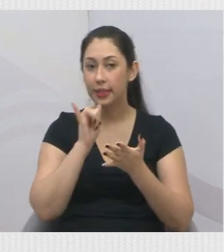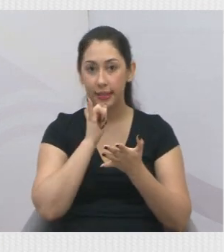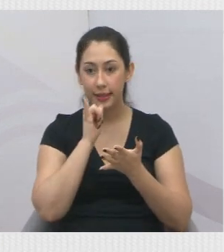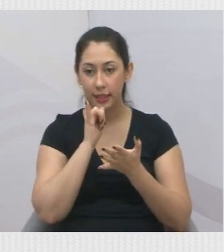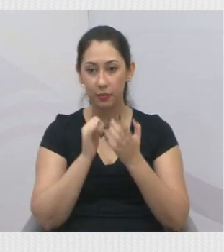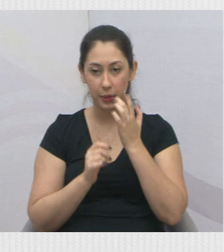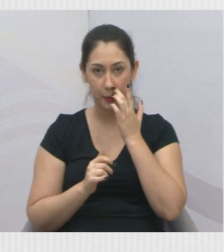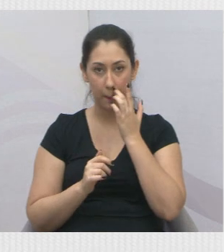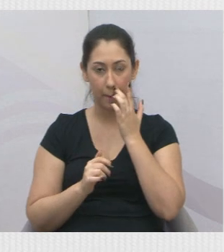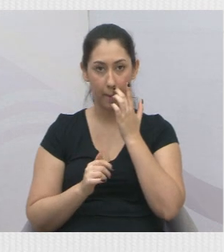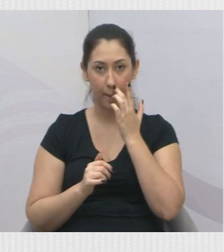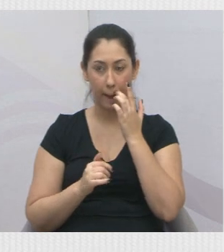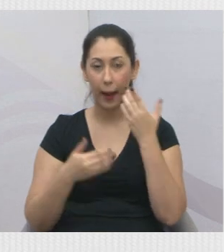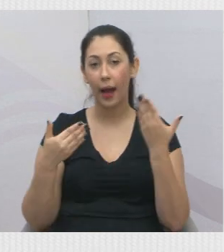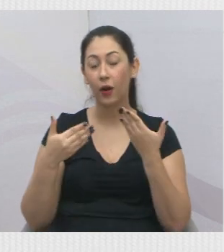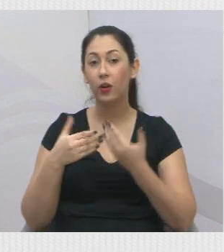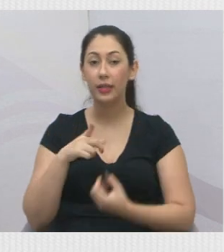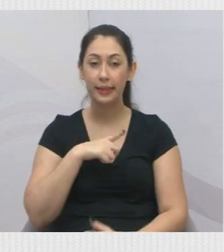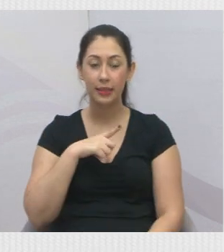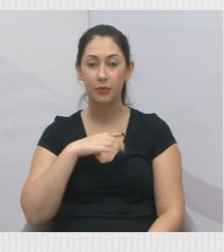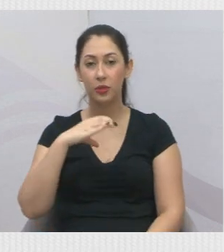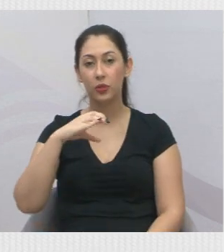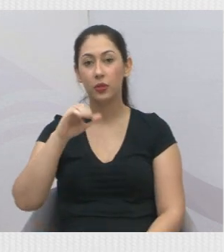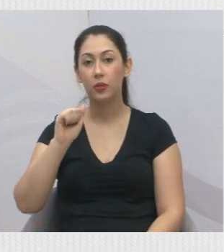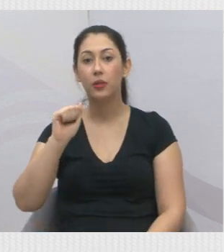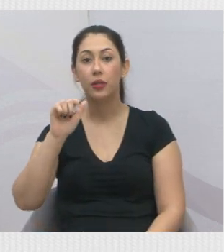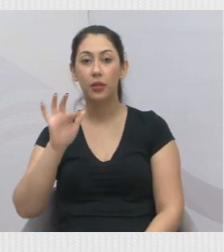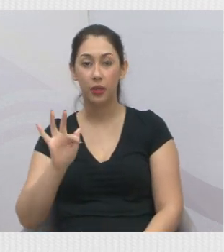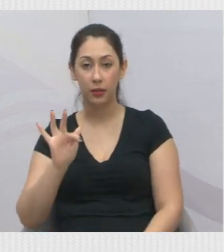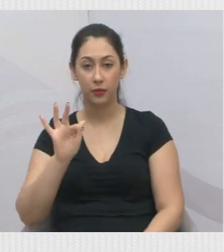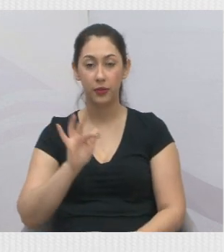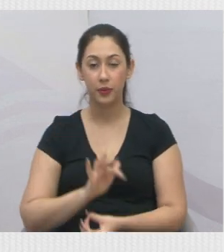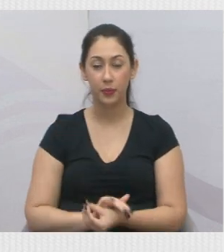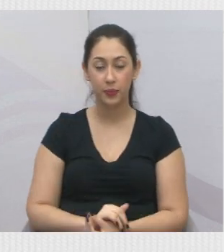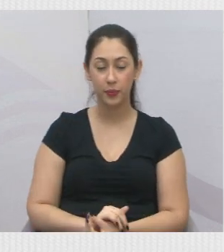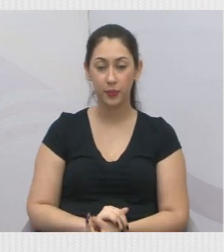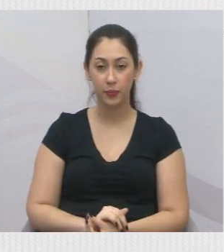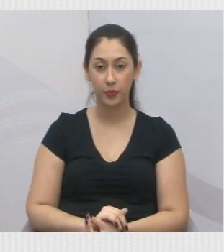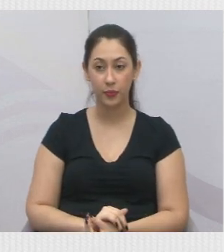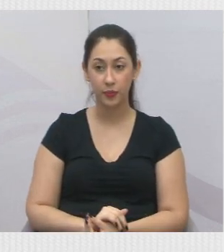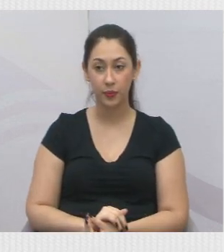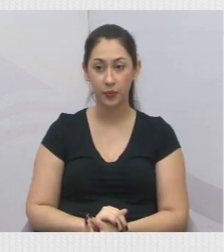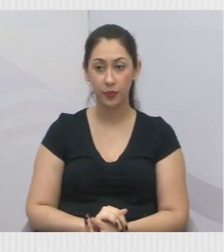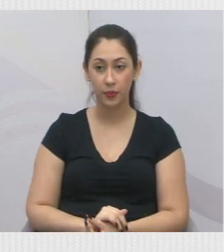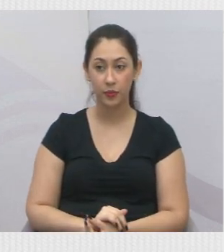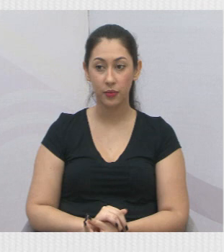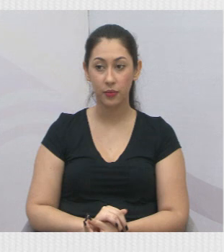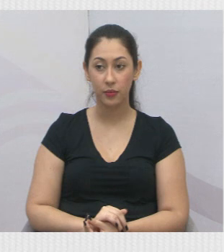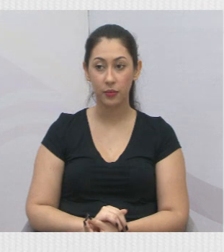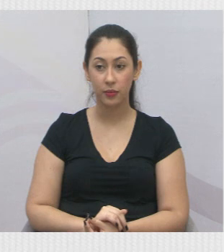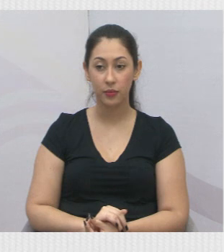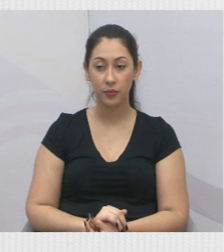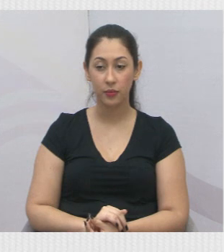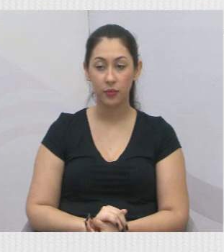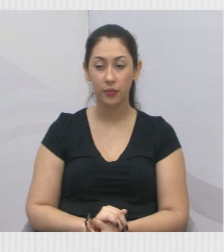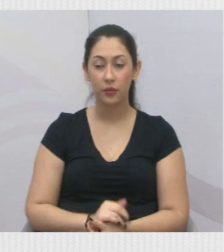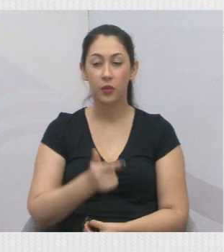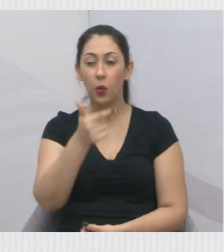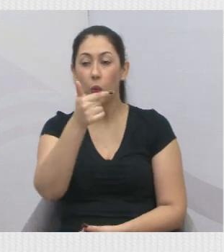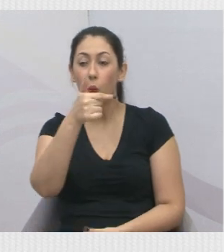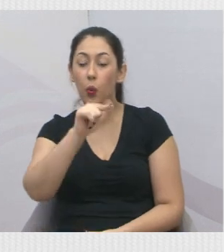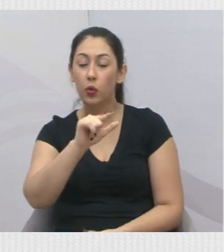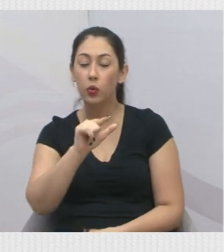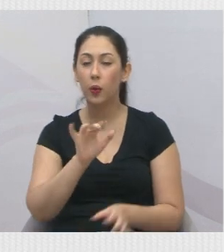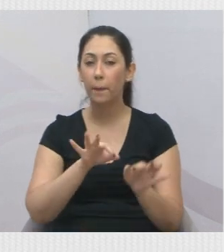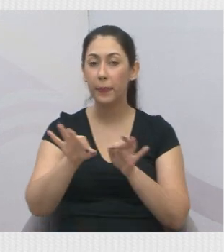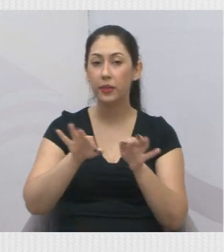de crédito. Nesse momento, é o CAF que temos aqui nesse montante. A alienação de bens foi